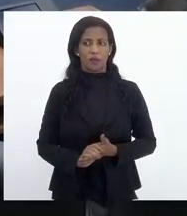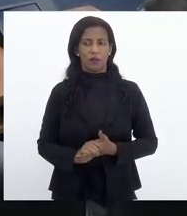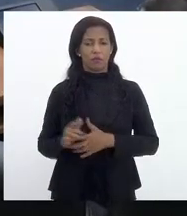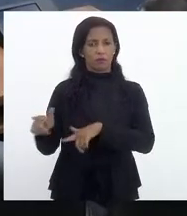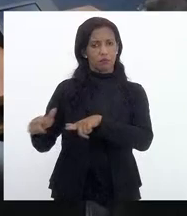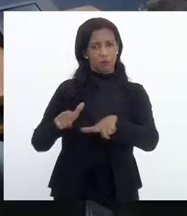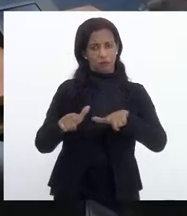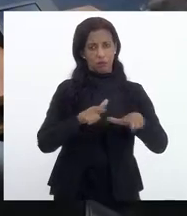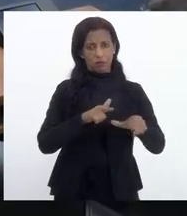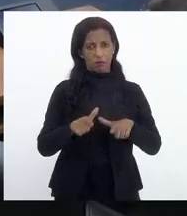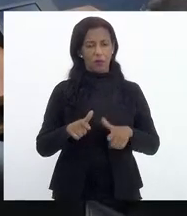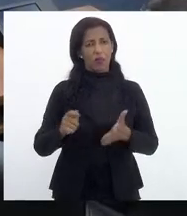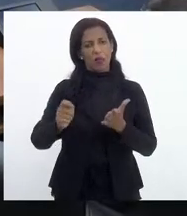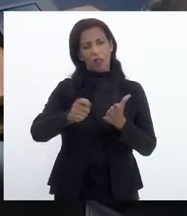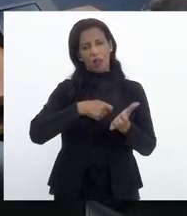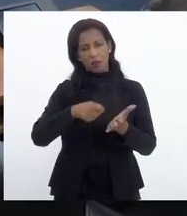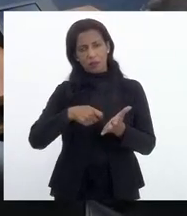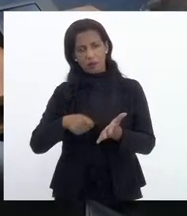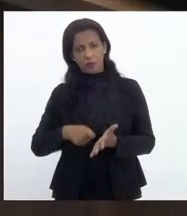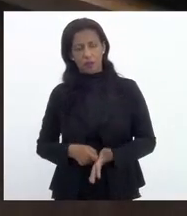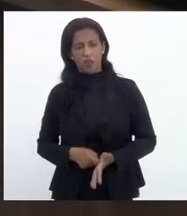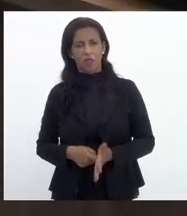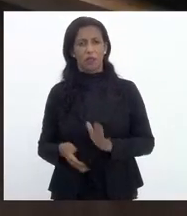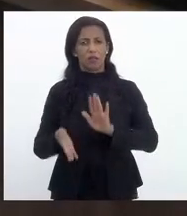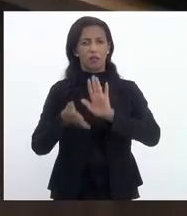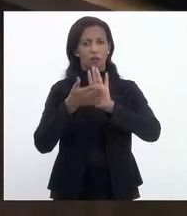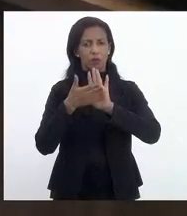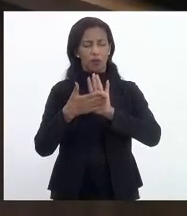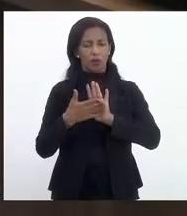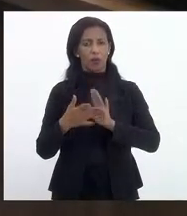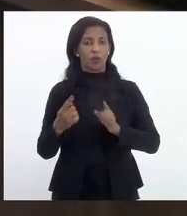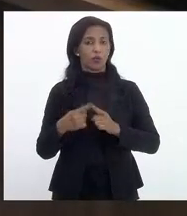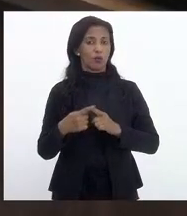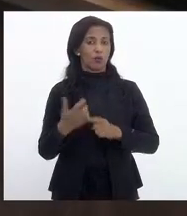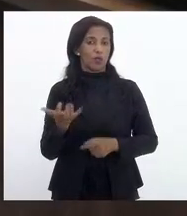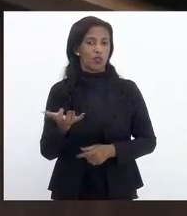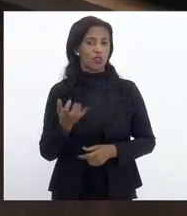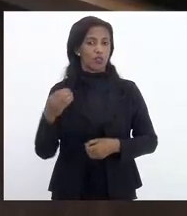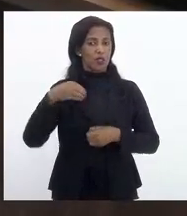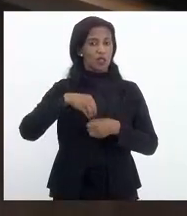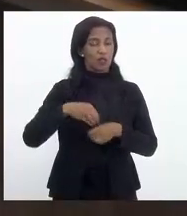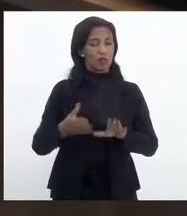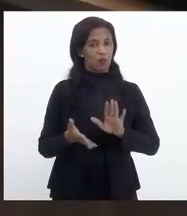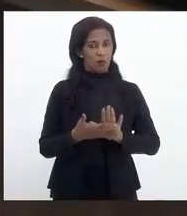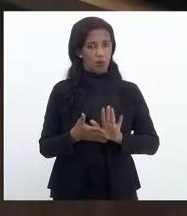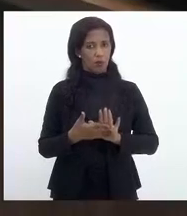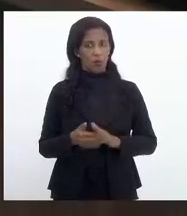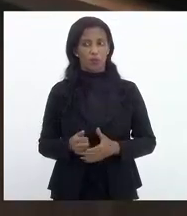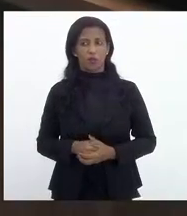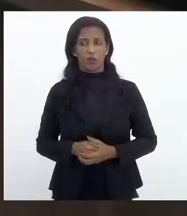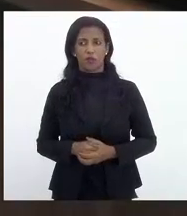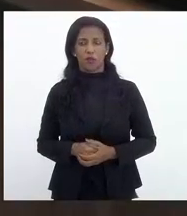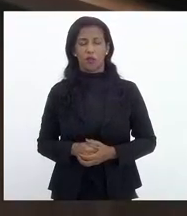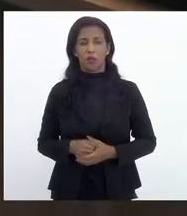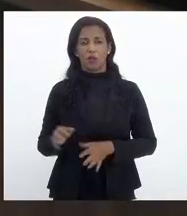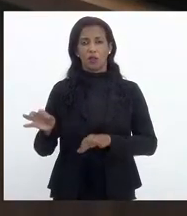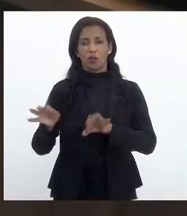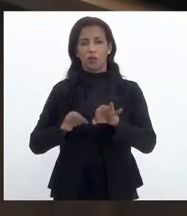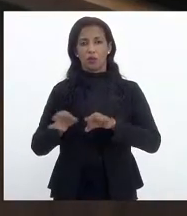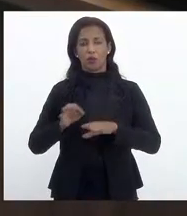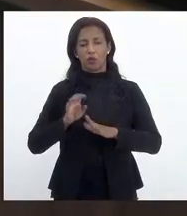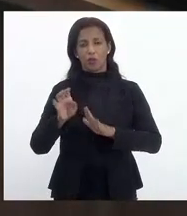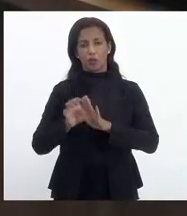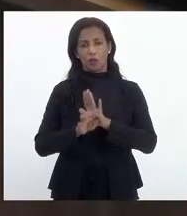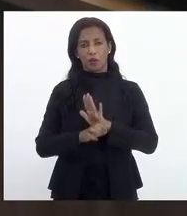compõem essa frente parlamentar que assinem as nossas propostas porque a gente quer dentro dessa proposta do projeto de emenda